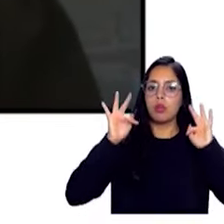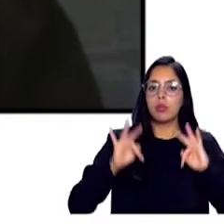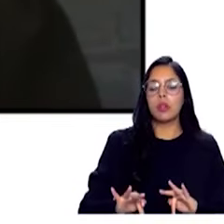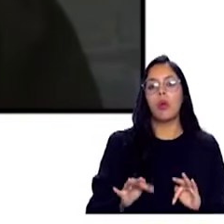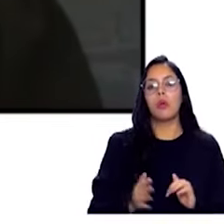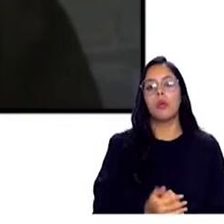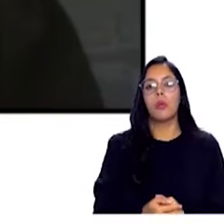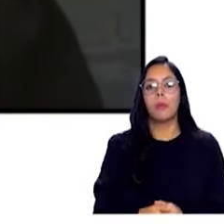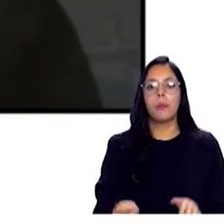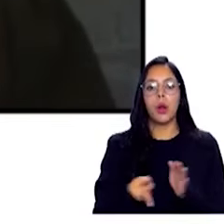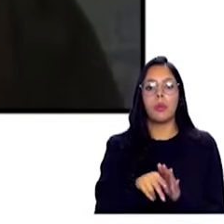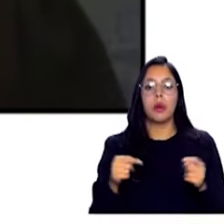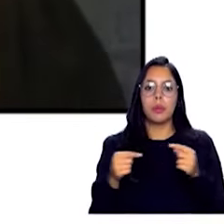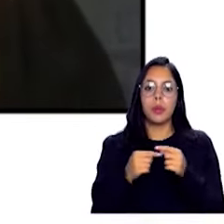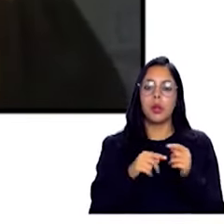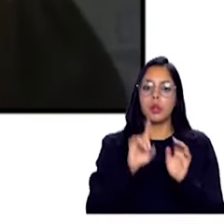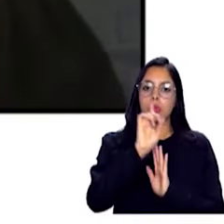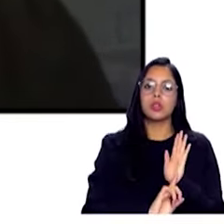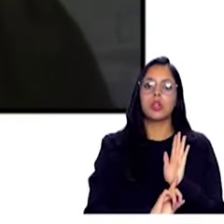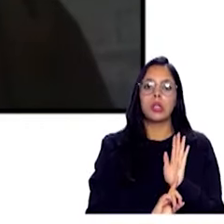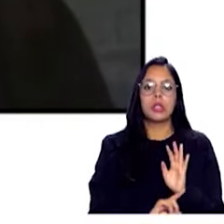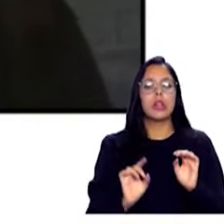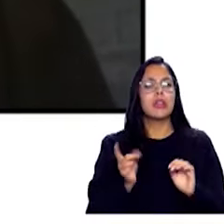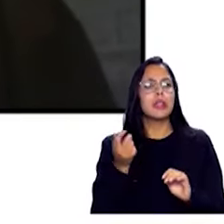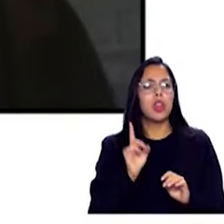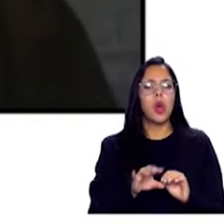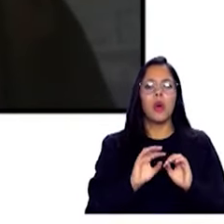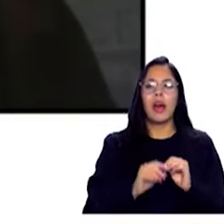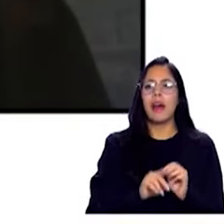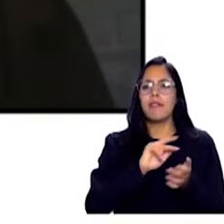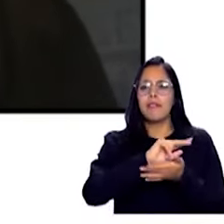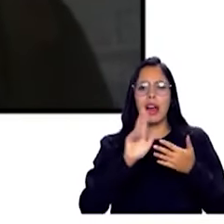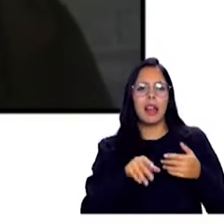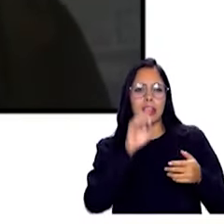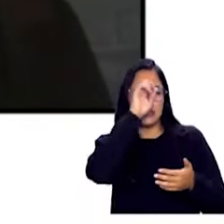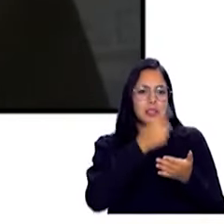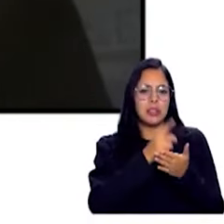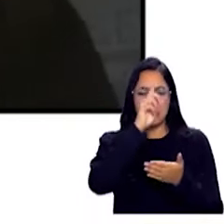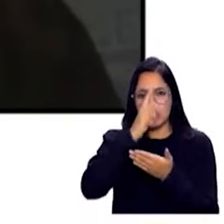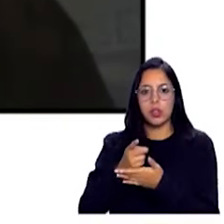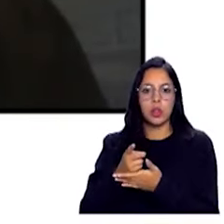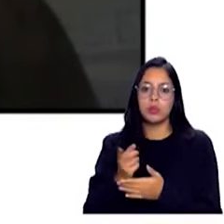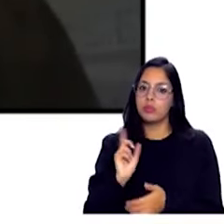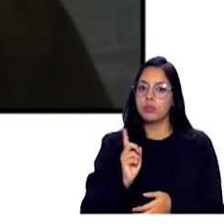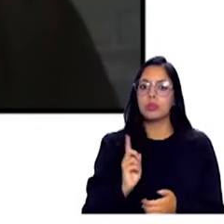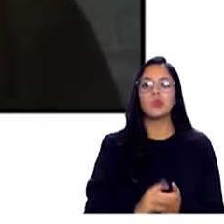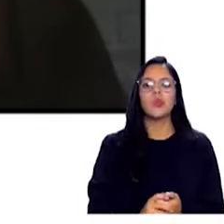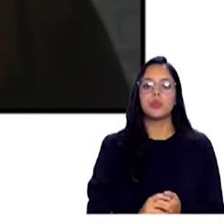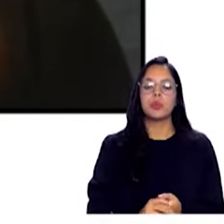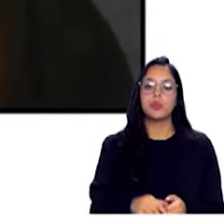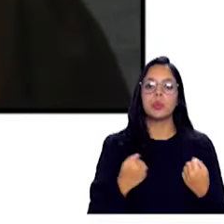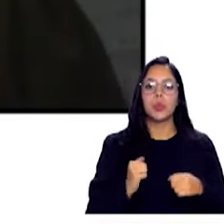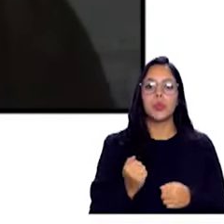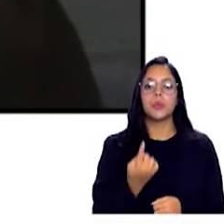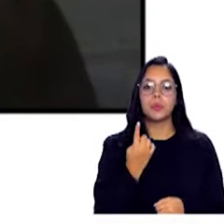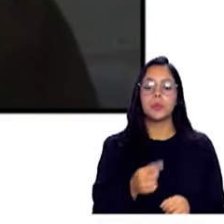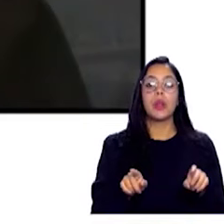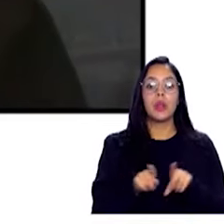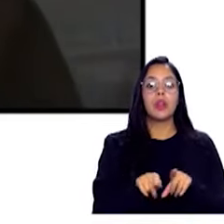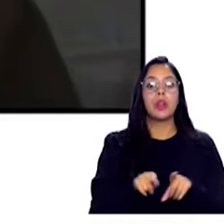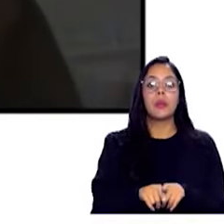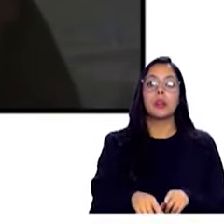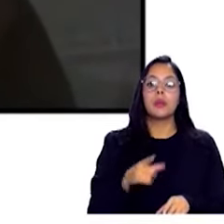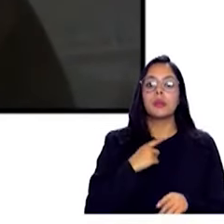sentido do direito e não várias últimas palavras outra outra soluções né que são super comuns caberiam esses